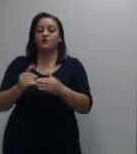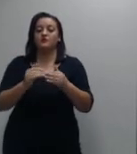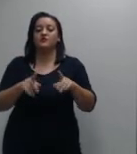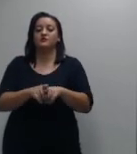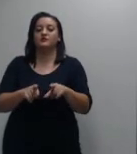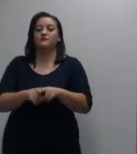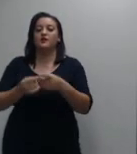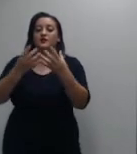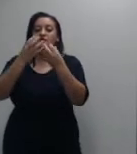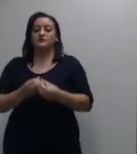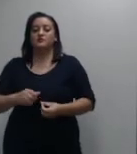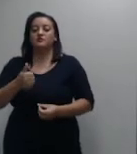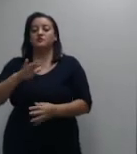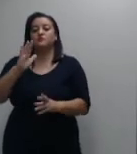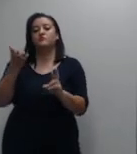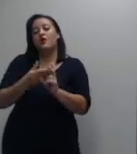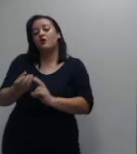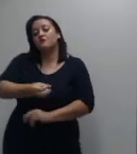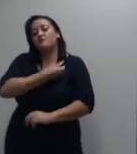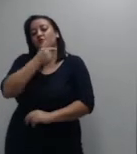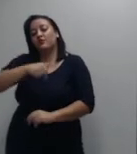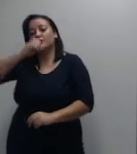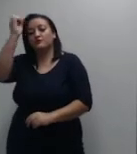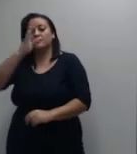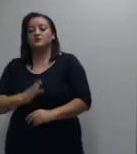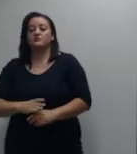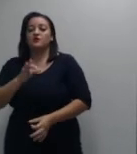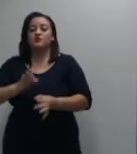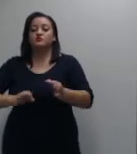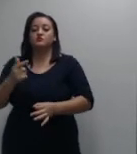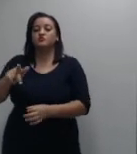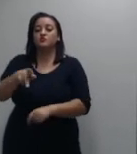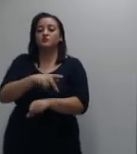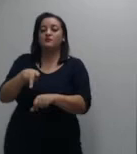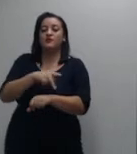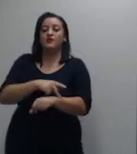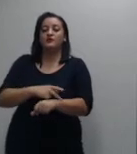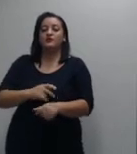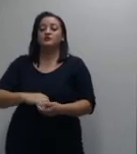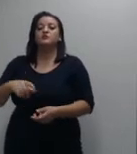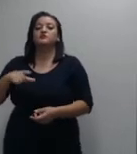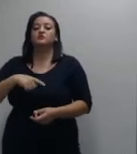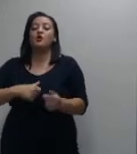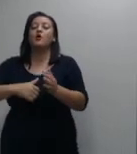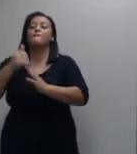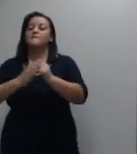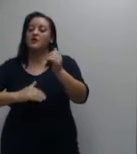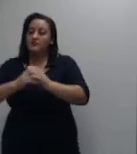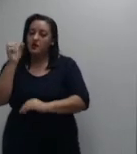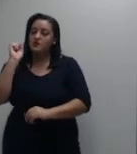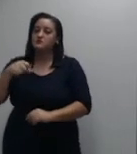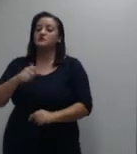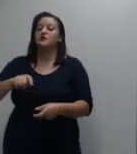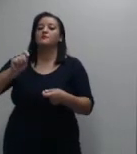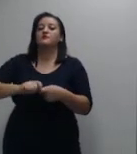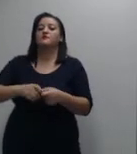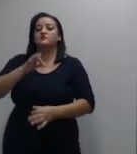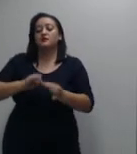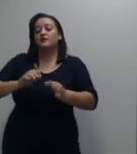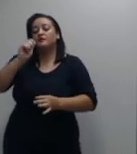cidadão tem alguns gels residente e domiciliado no Brasil a justiça pela ver Oi Bia o benefício para proferir a sentença